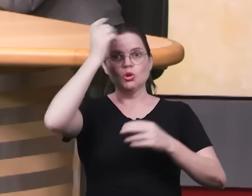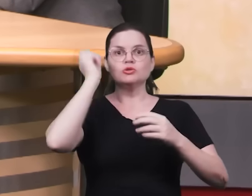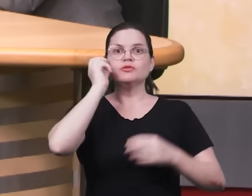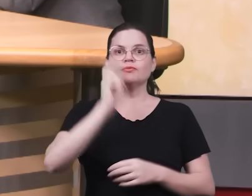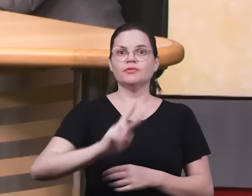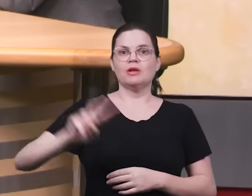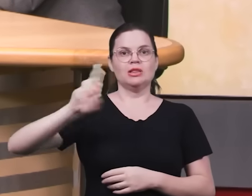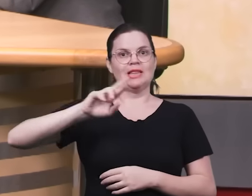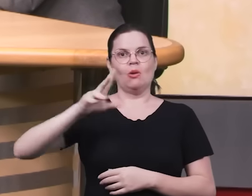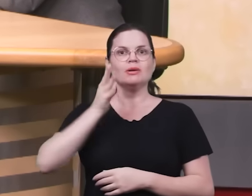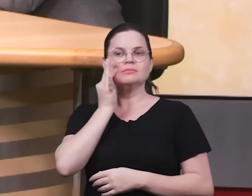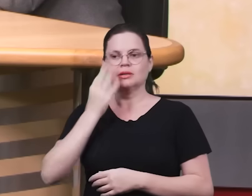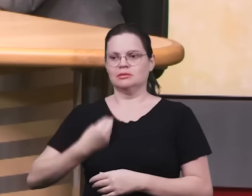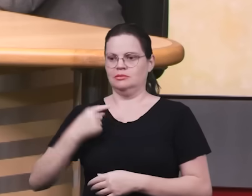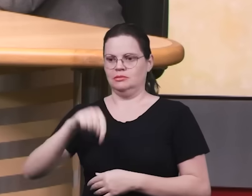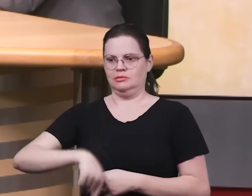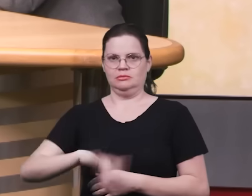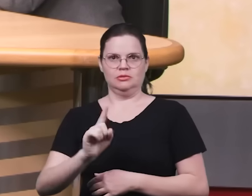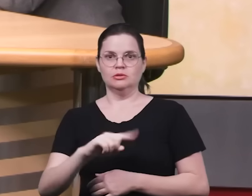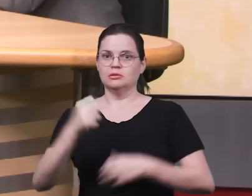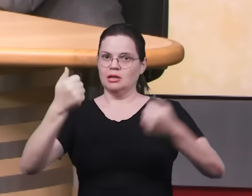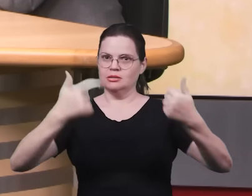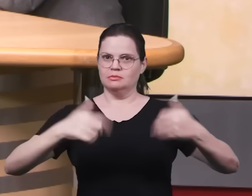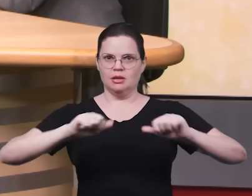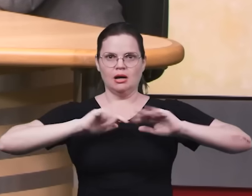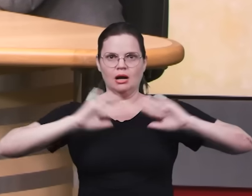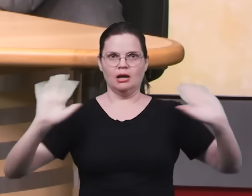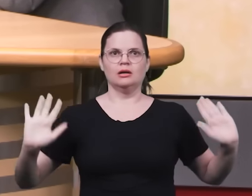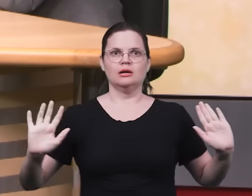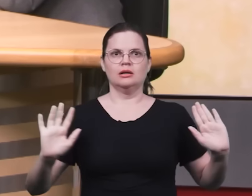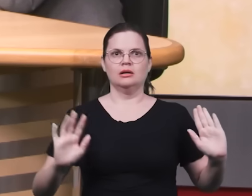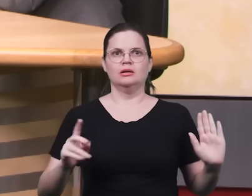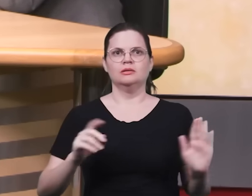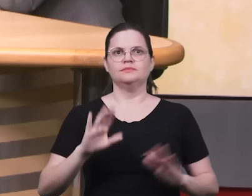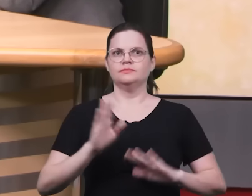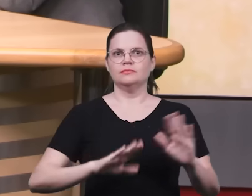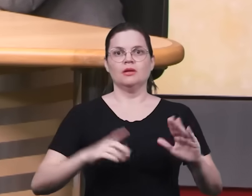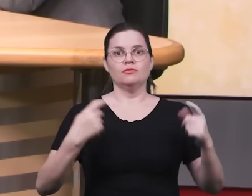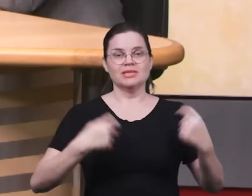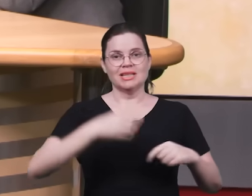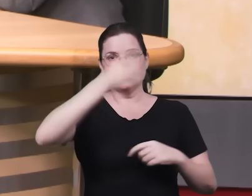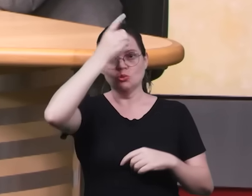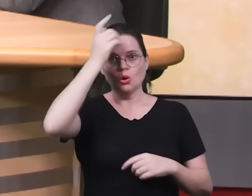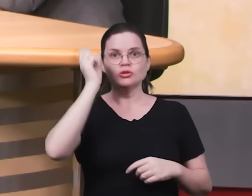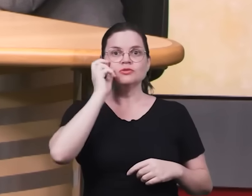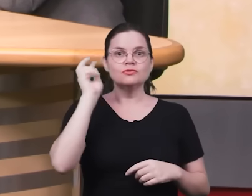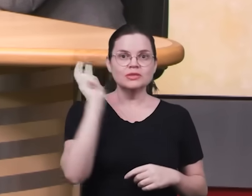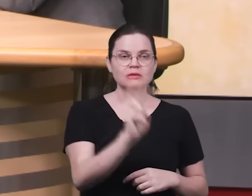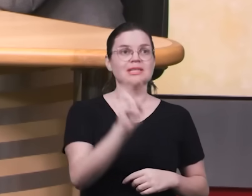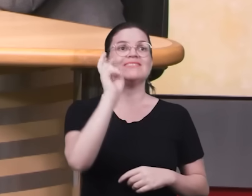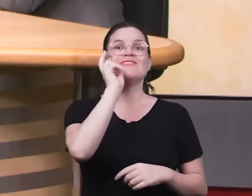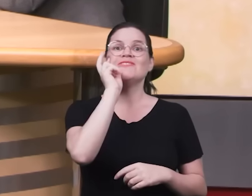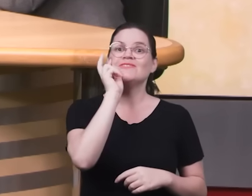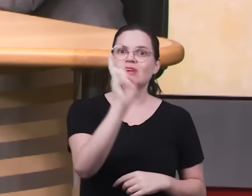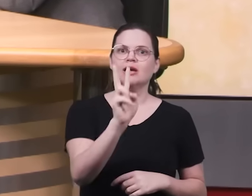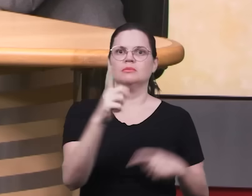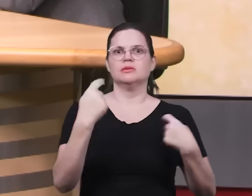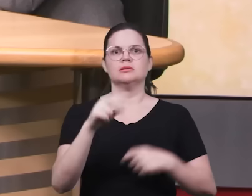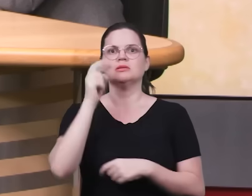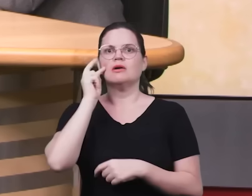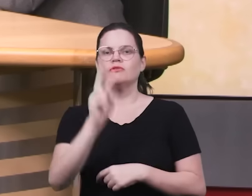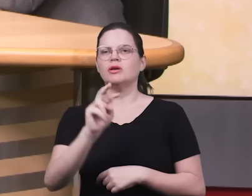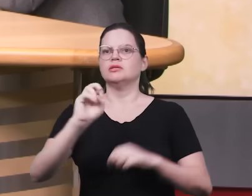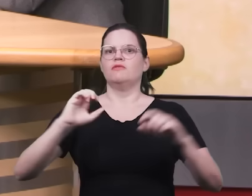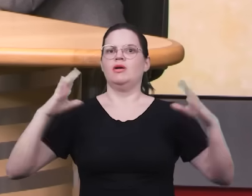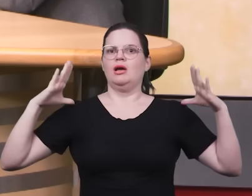mundo físico. Não sei se eu estou conseguindo ser claro. Você está vendo, você vê, tem que ver. Você está vendo os anjos, você está vendo a operação, você está